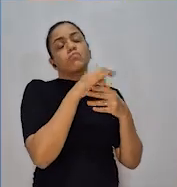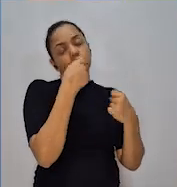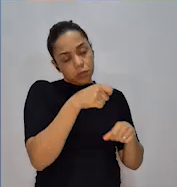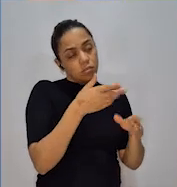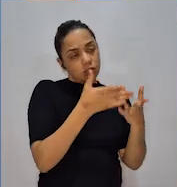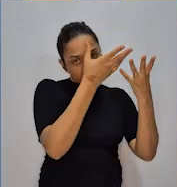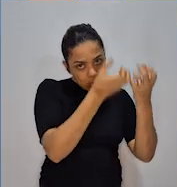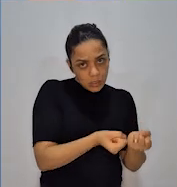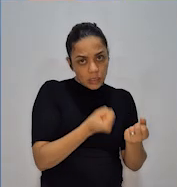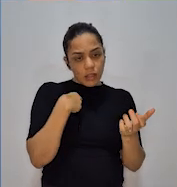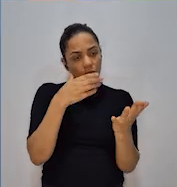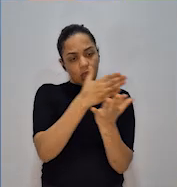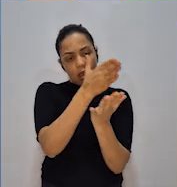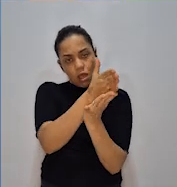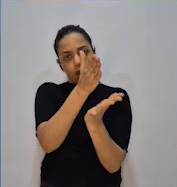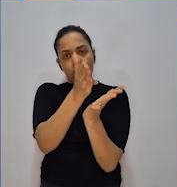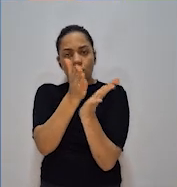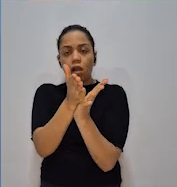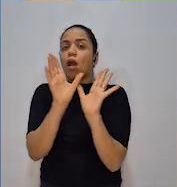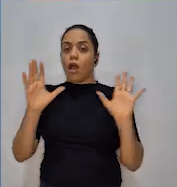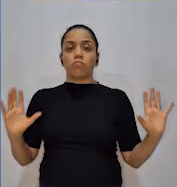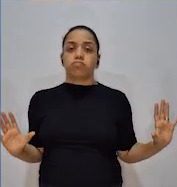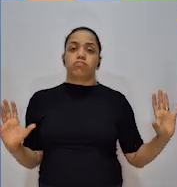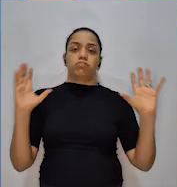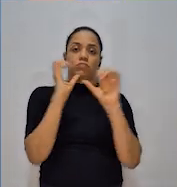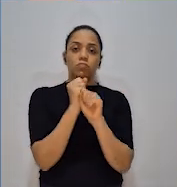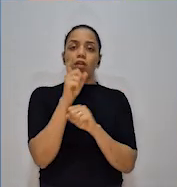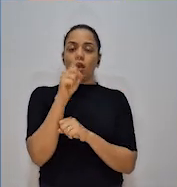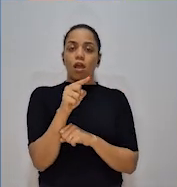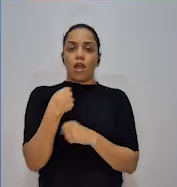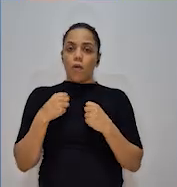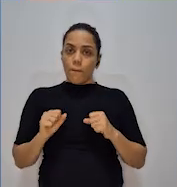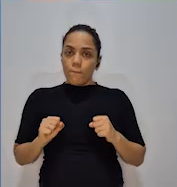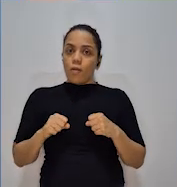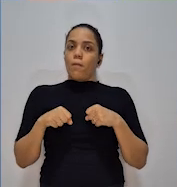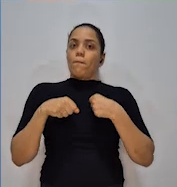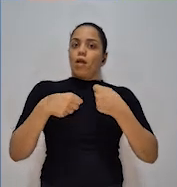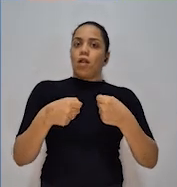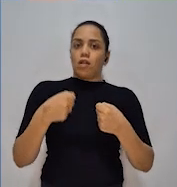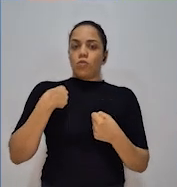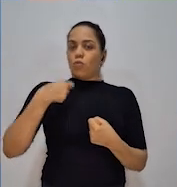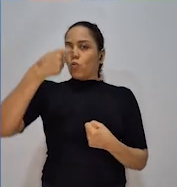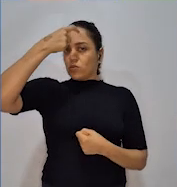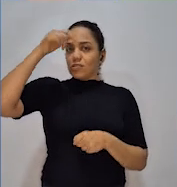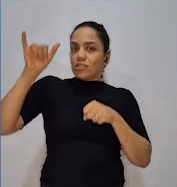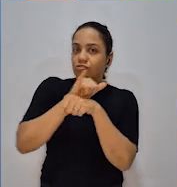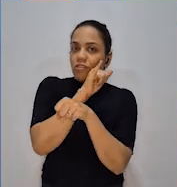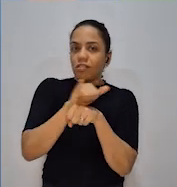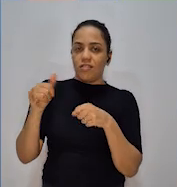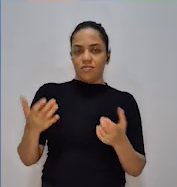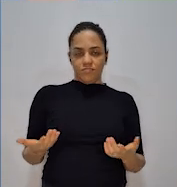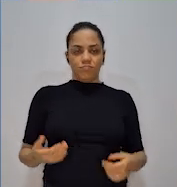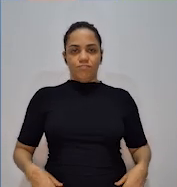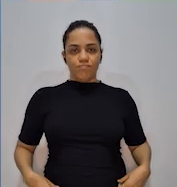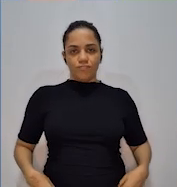aí. Porque tudo isso faz parte dessa preparação para que vocês realmente cheguem no caminho que desejam. Então,